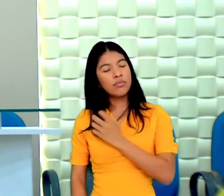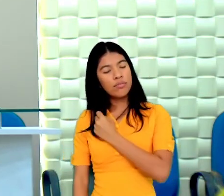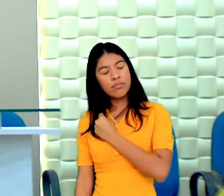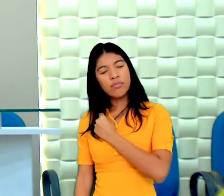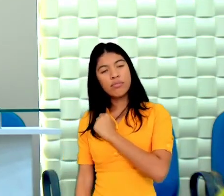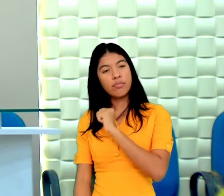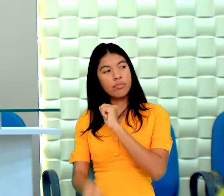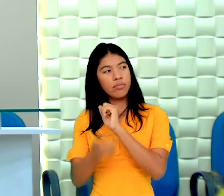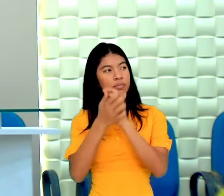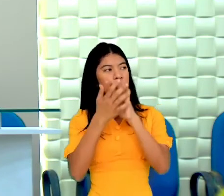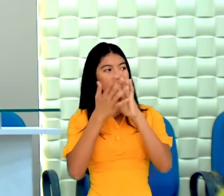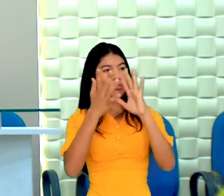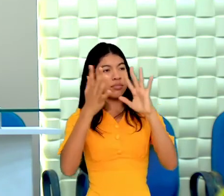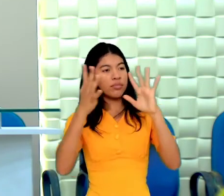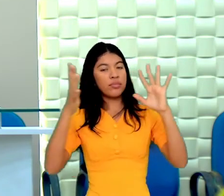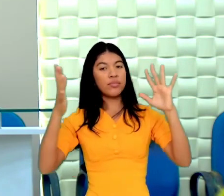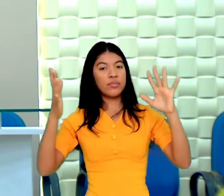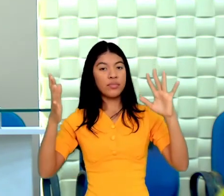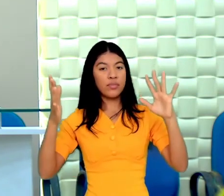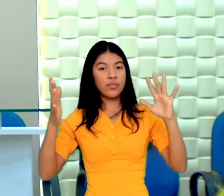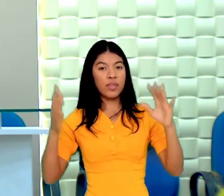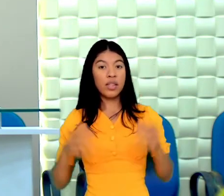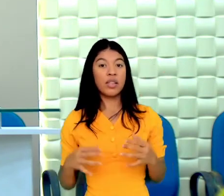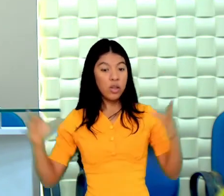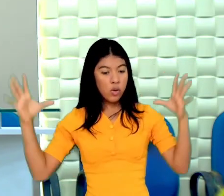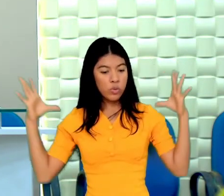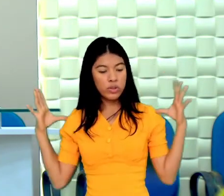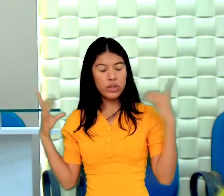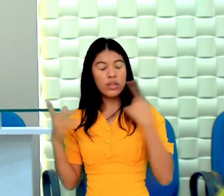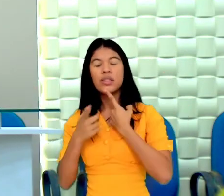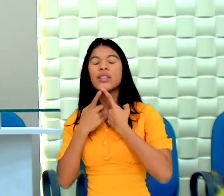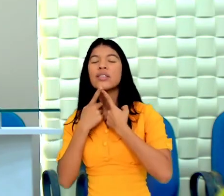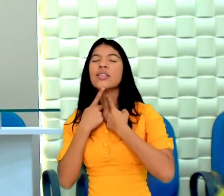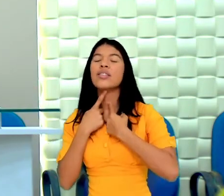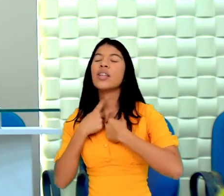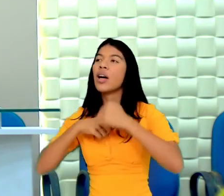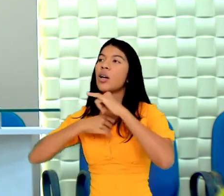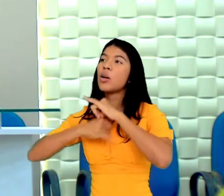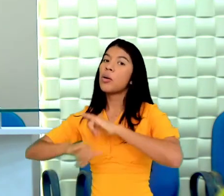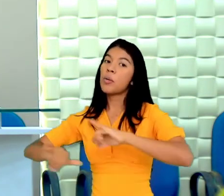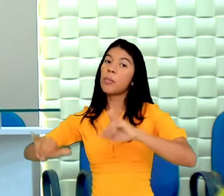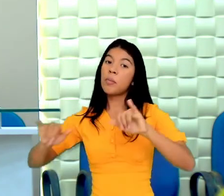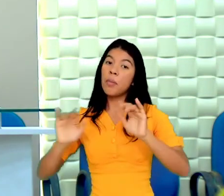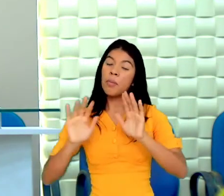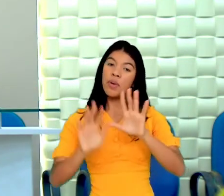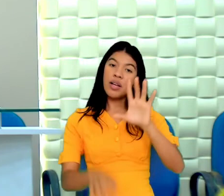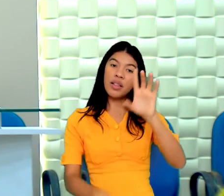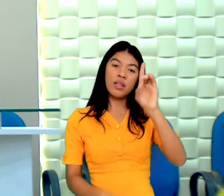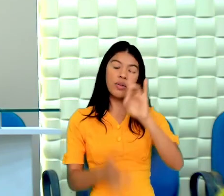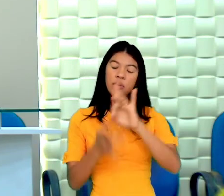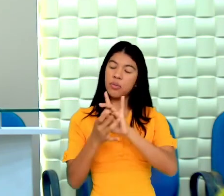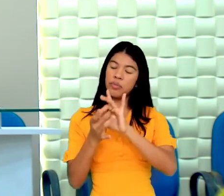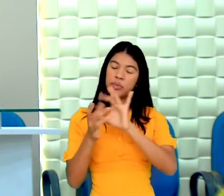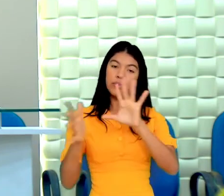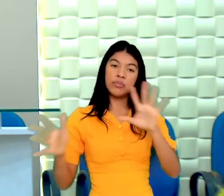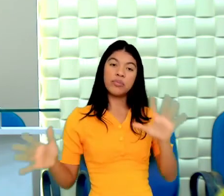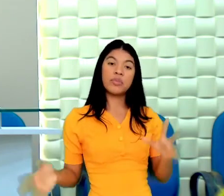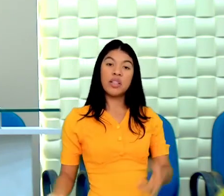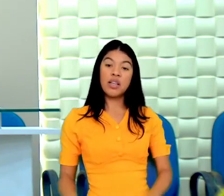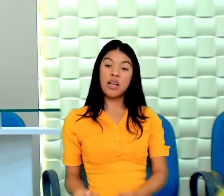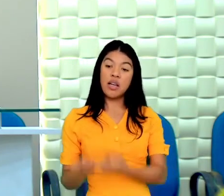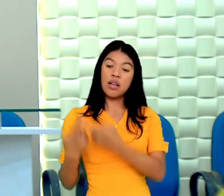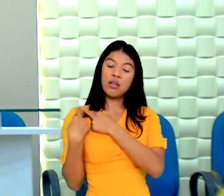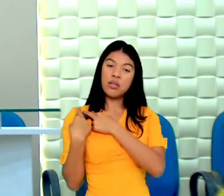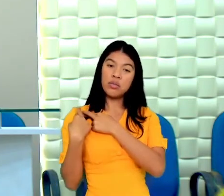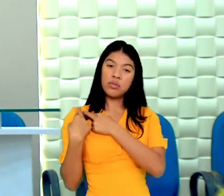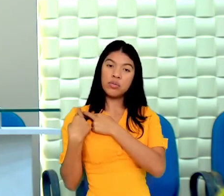tão gloriosa que os anjos desejaram fazê-la e Deus não permitiu, dizendo que esta era uma missão